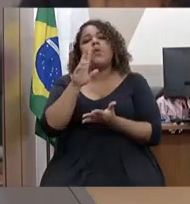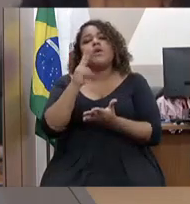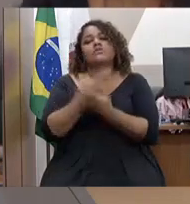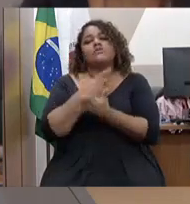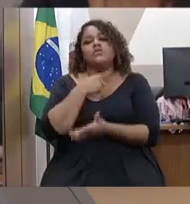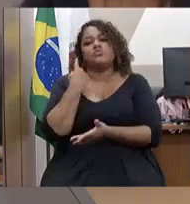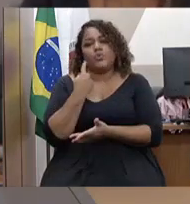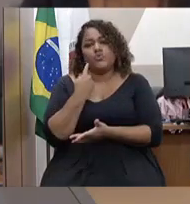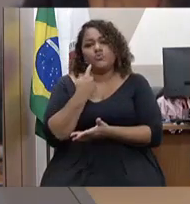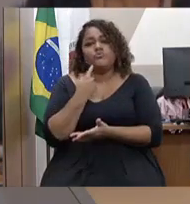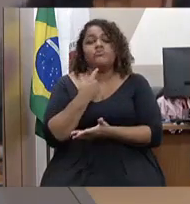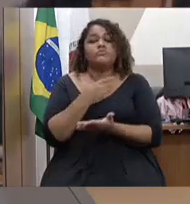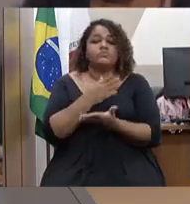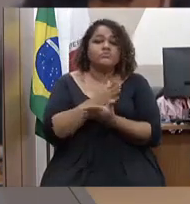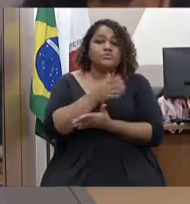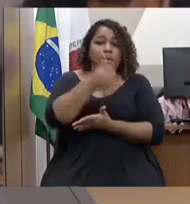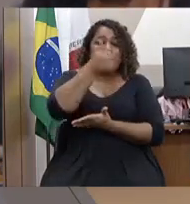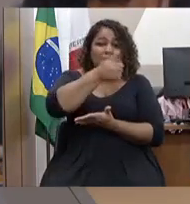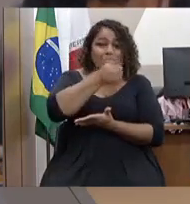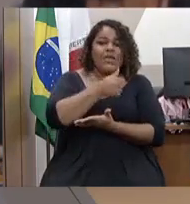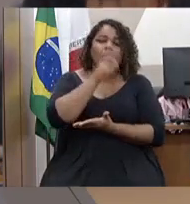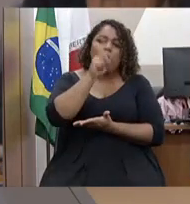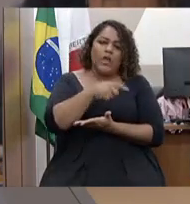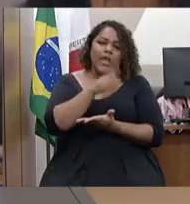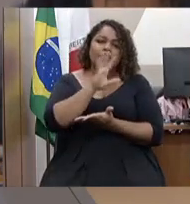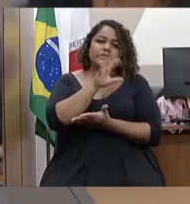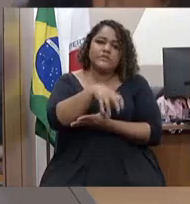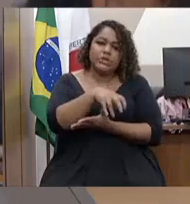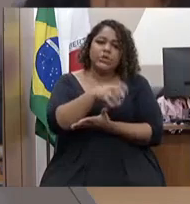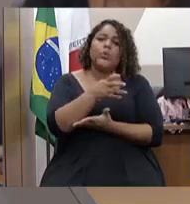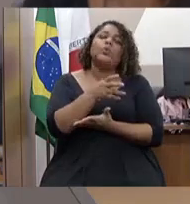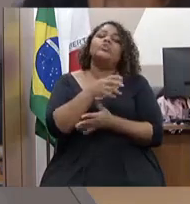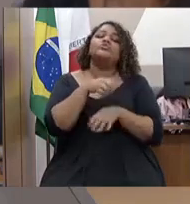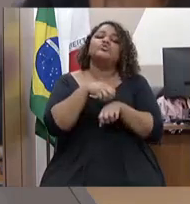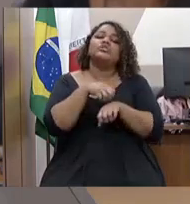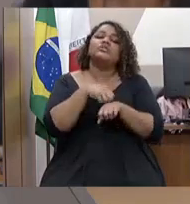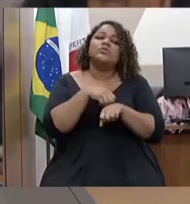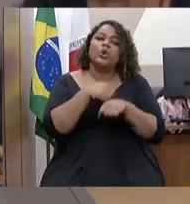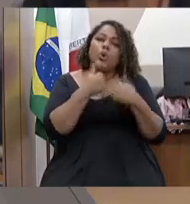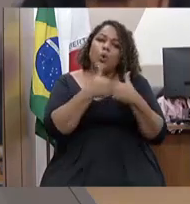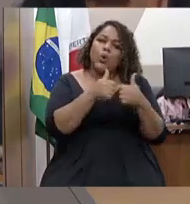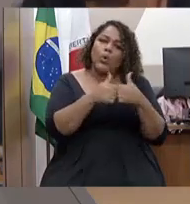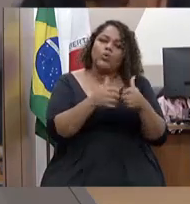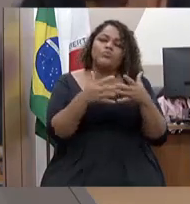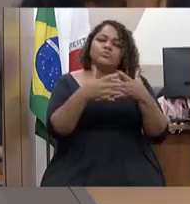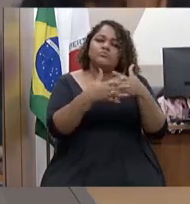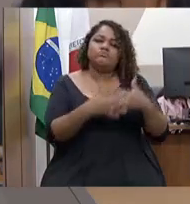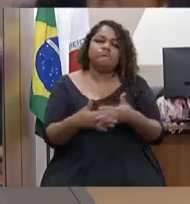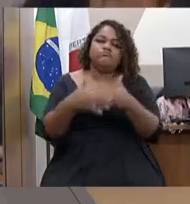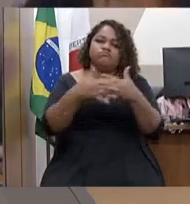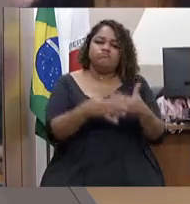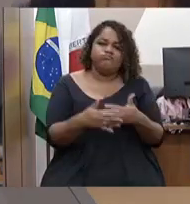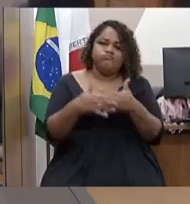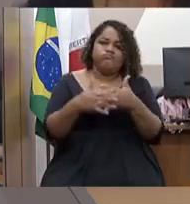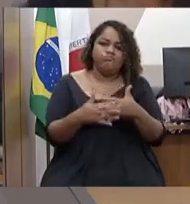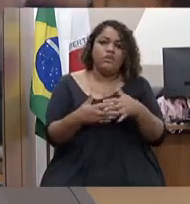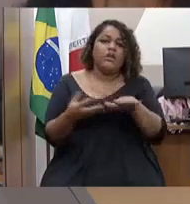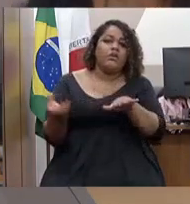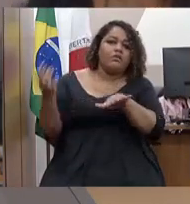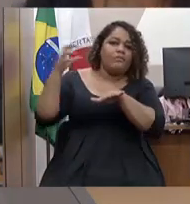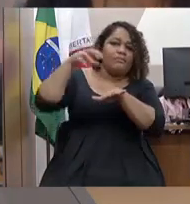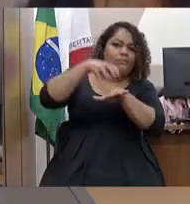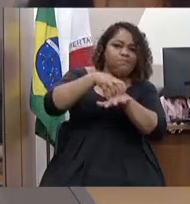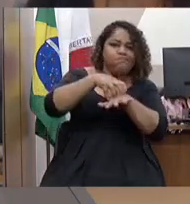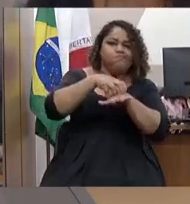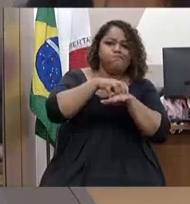de transporte rodoviário de cargas Isso inclui também o transporte dentro da cidade nos